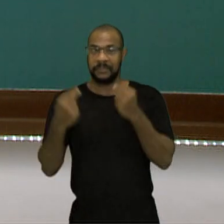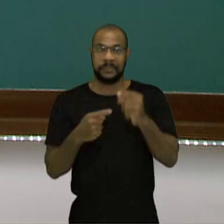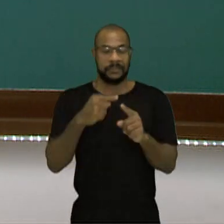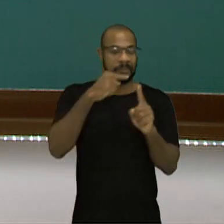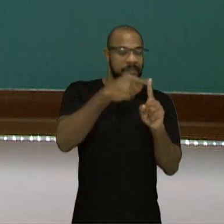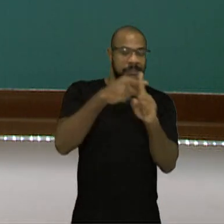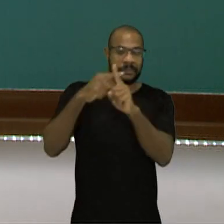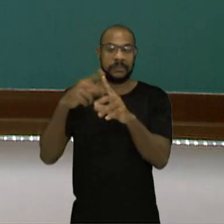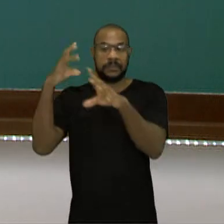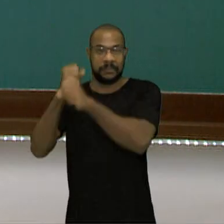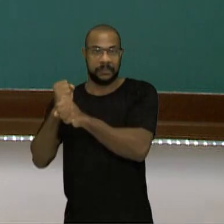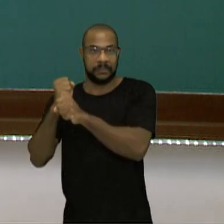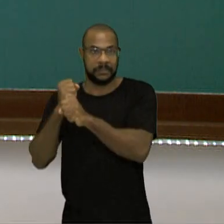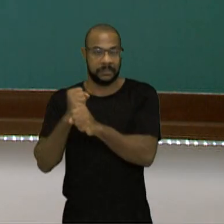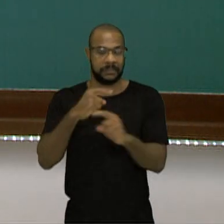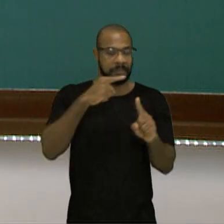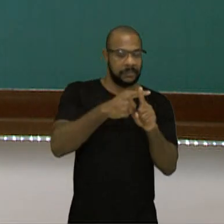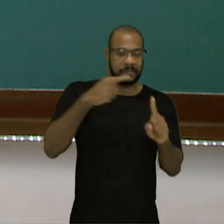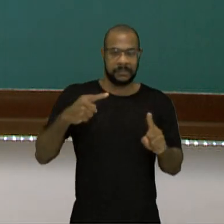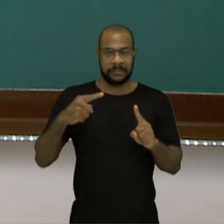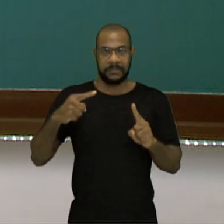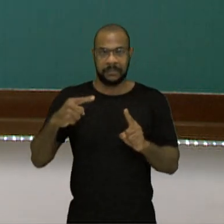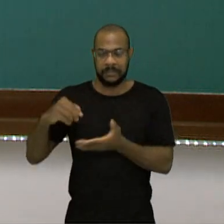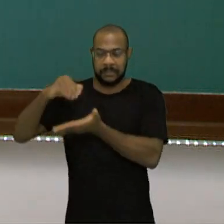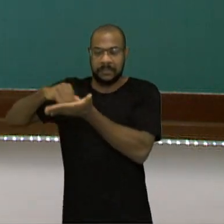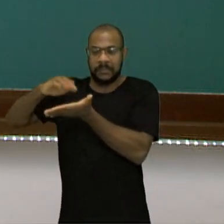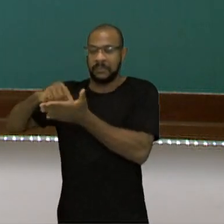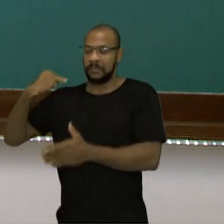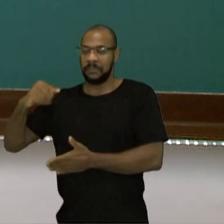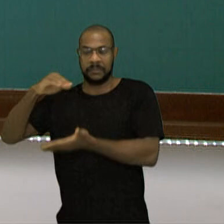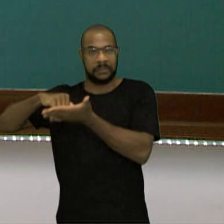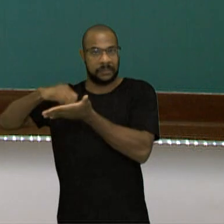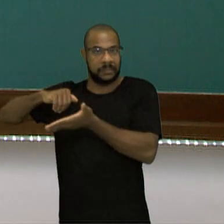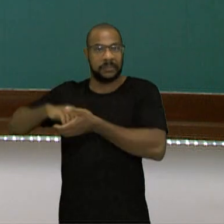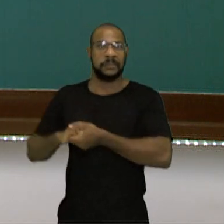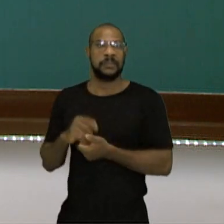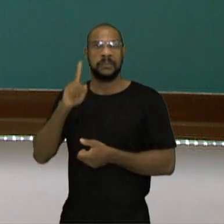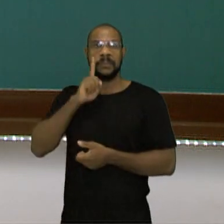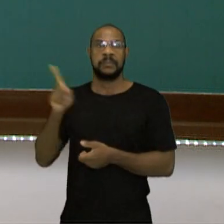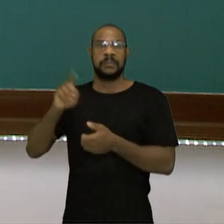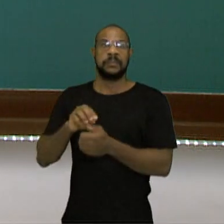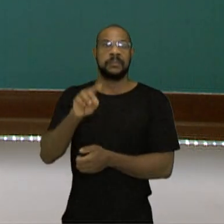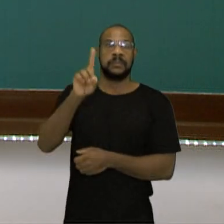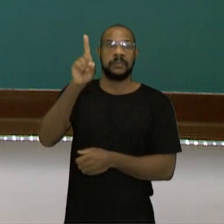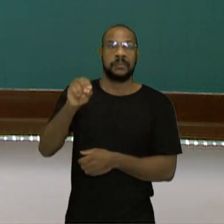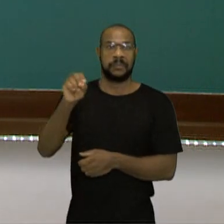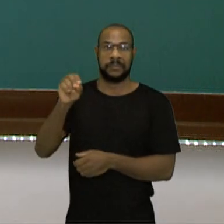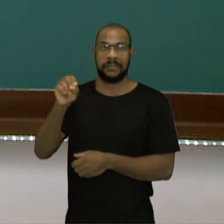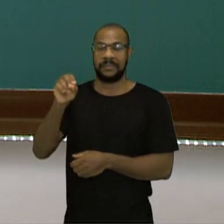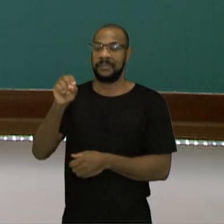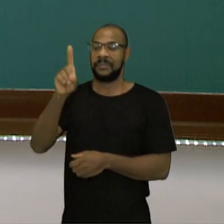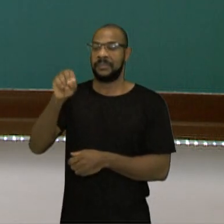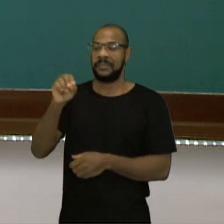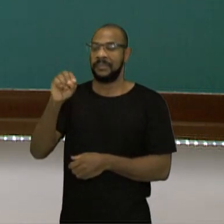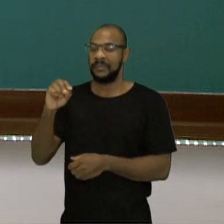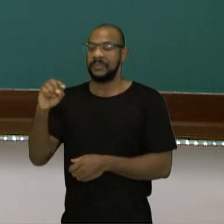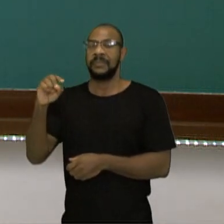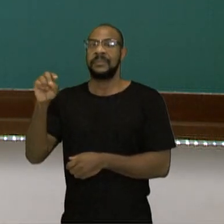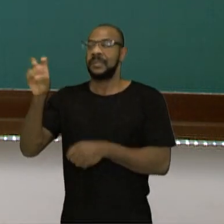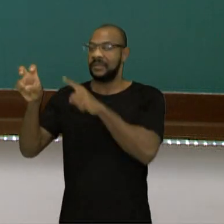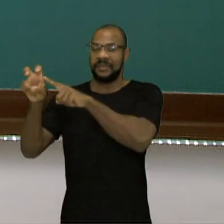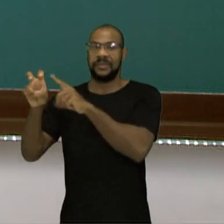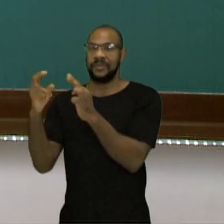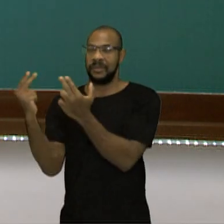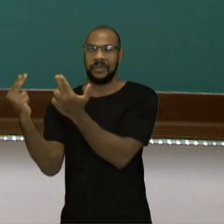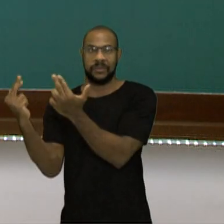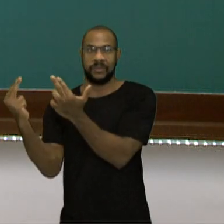iguais a gente soma, sinais diferentes nós vamos diminuir. Então, aqui, o 10 e o 5 possuem sinais iguais, então a gente vai somar, os